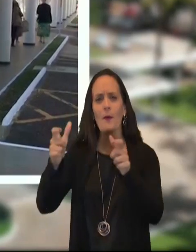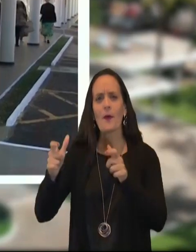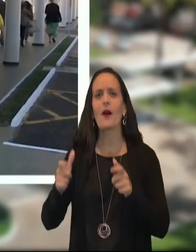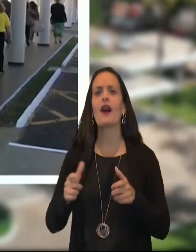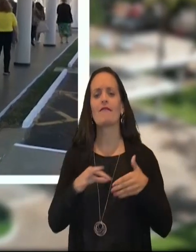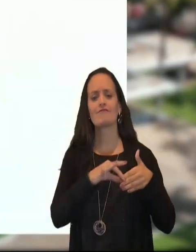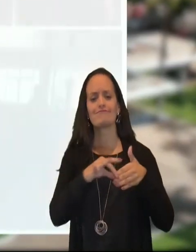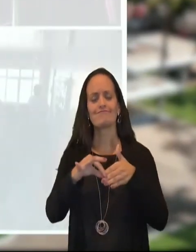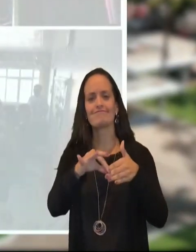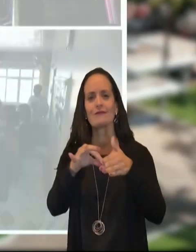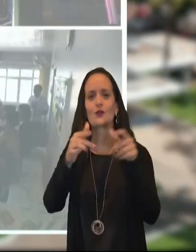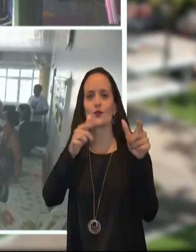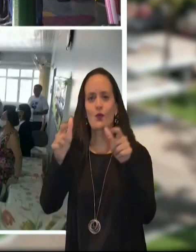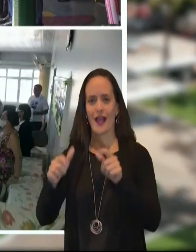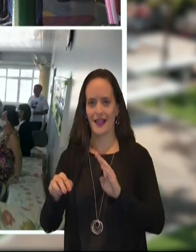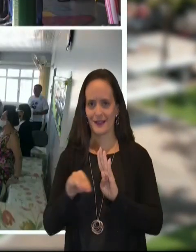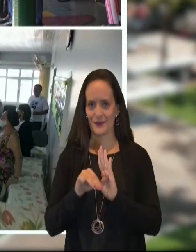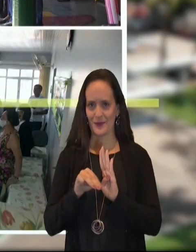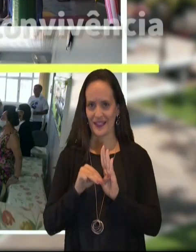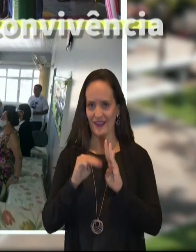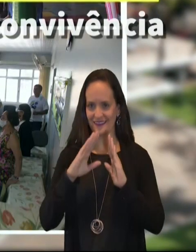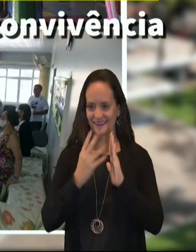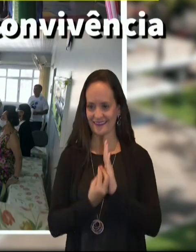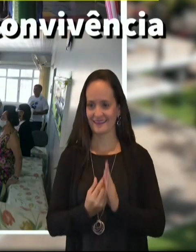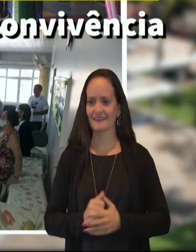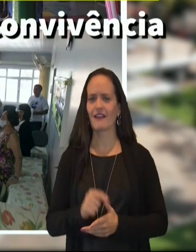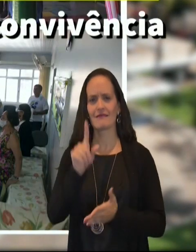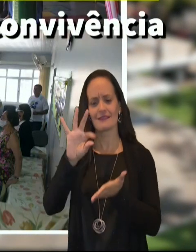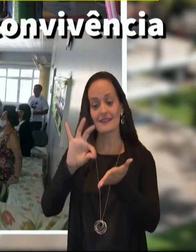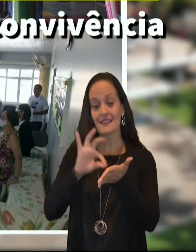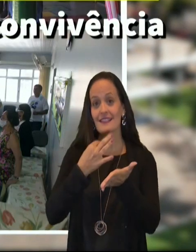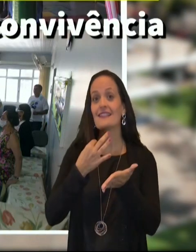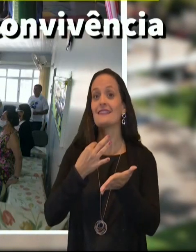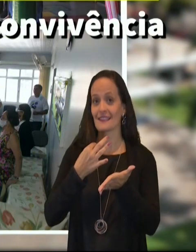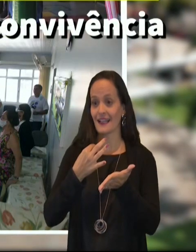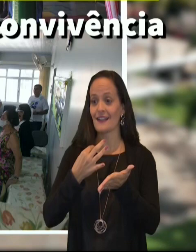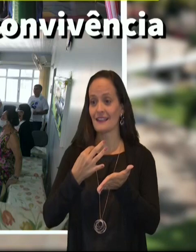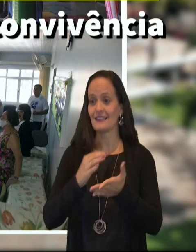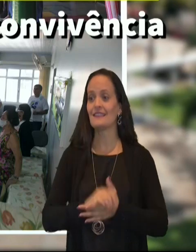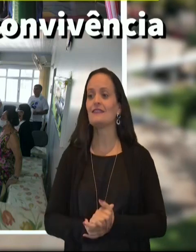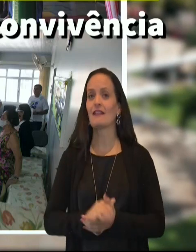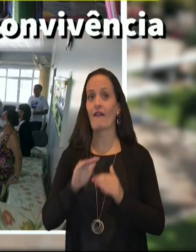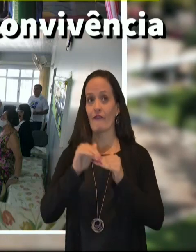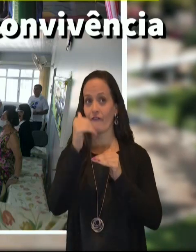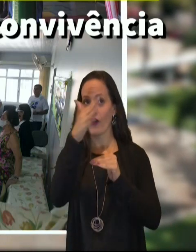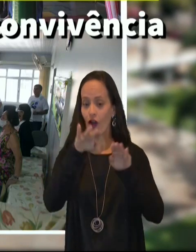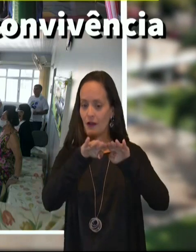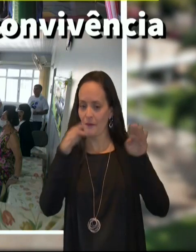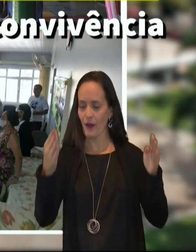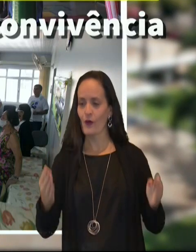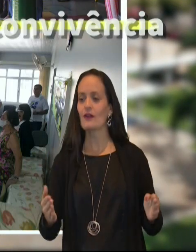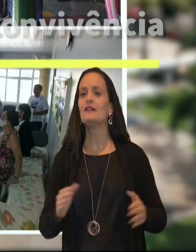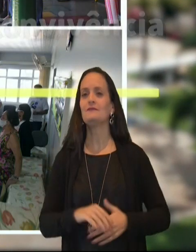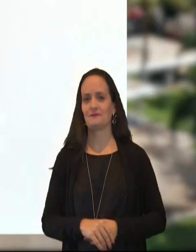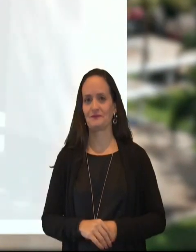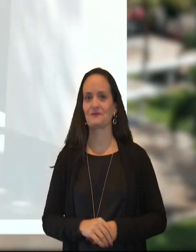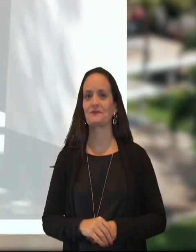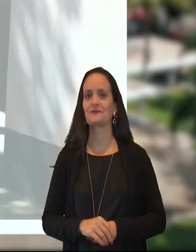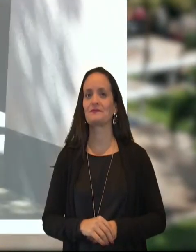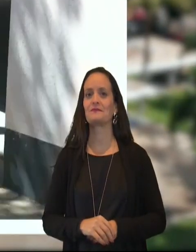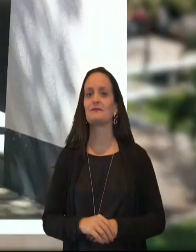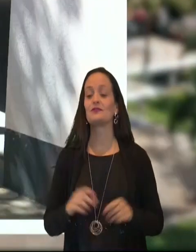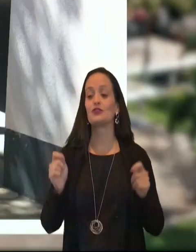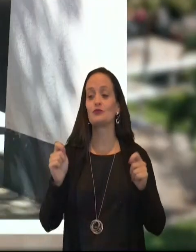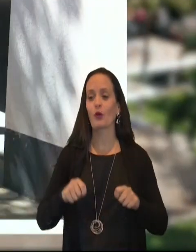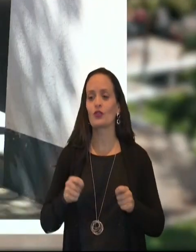a todas as áreas da igreja. Faça sua inscrição após os cultos no balcão localizado no espaço de convivência.